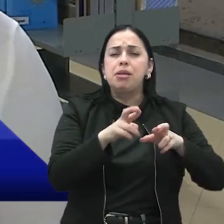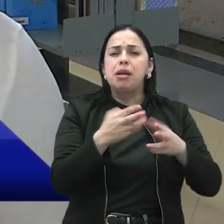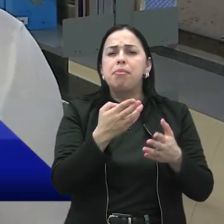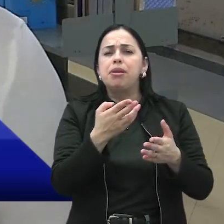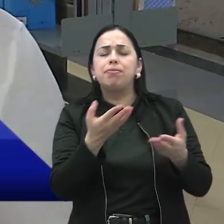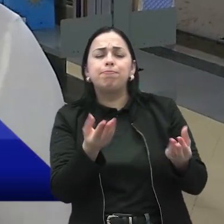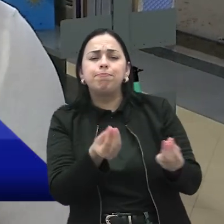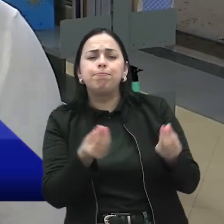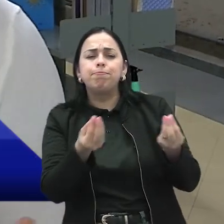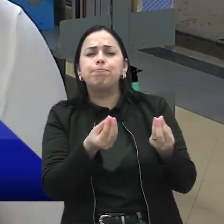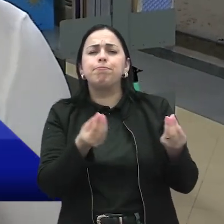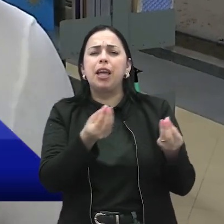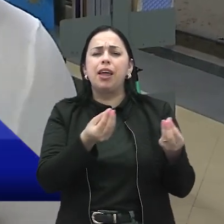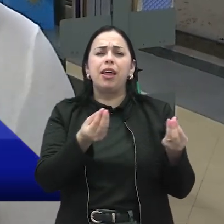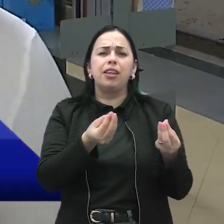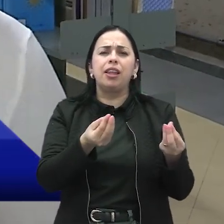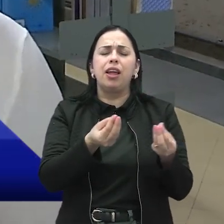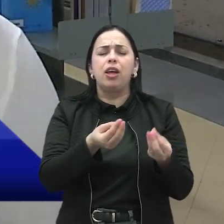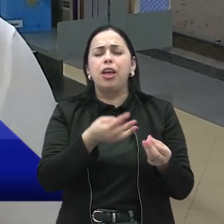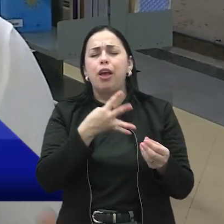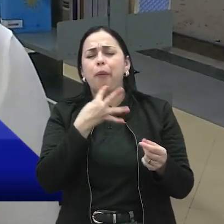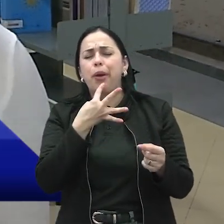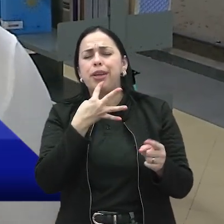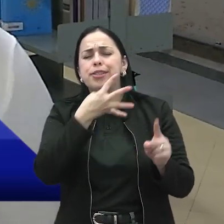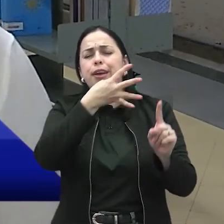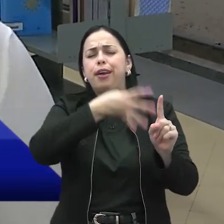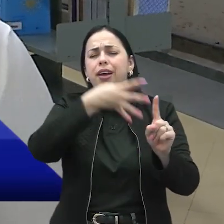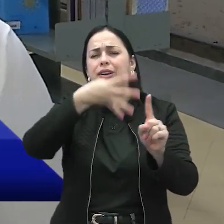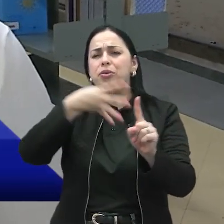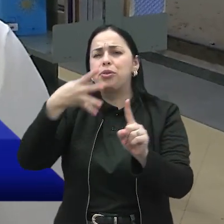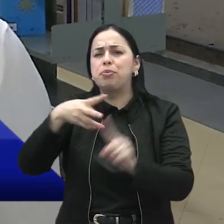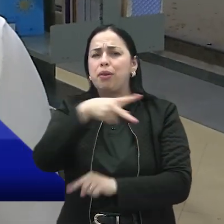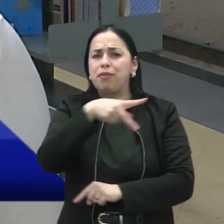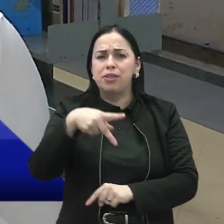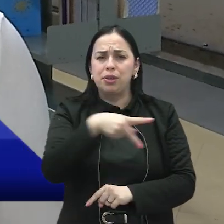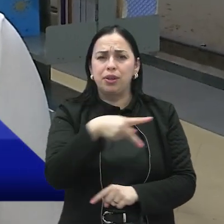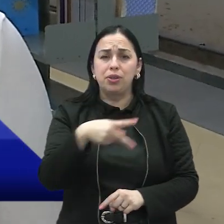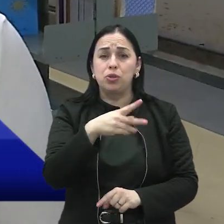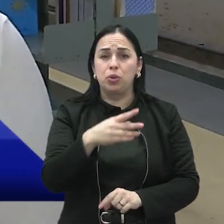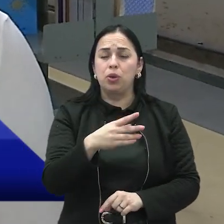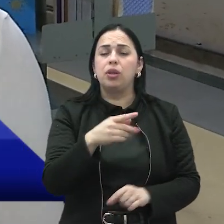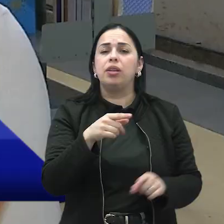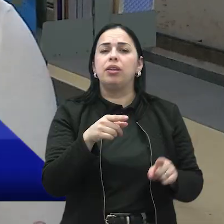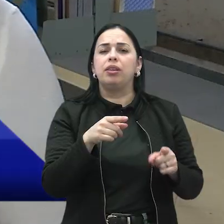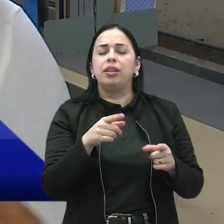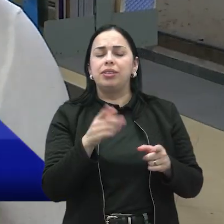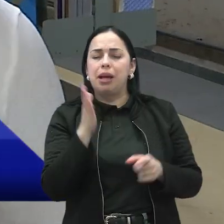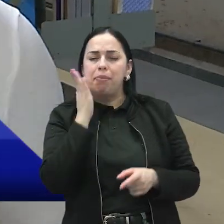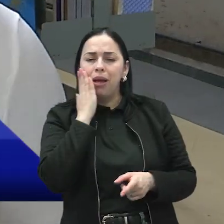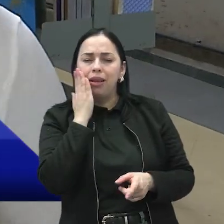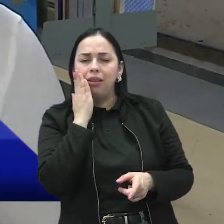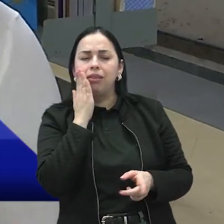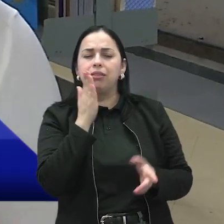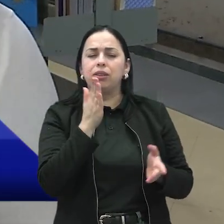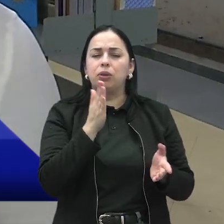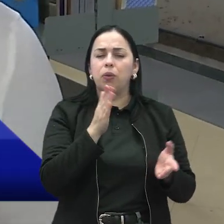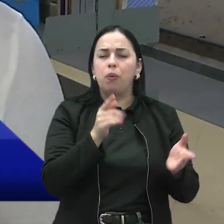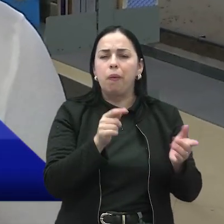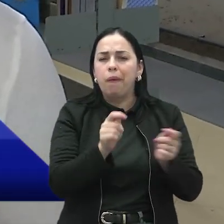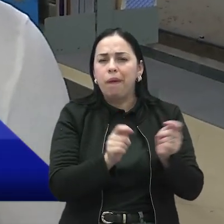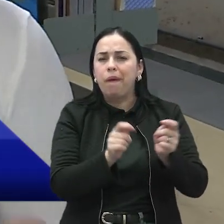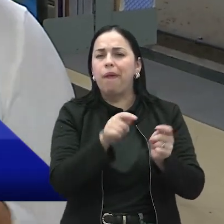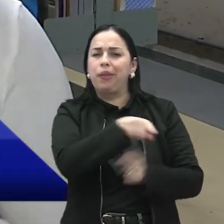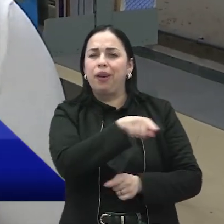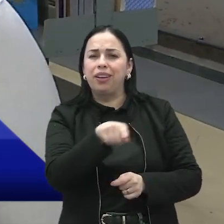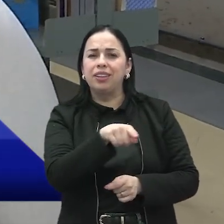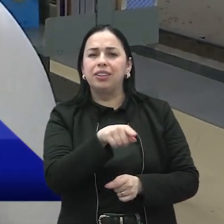mas está ali conhecendo, né? E podendo ter um controle, uma direção